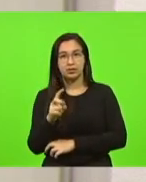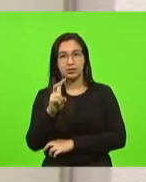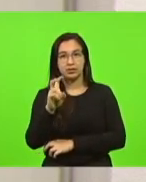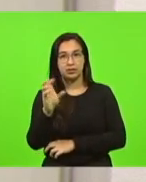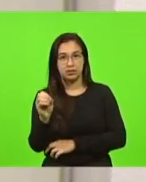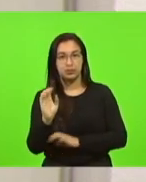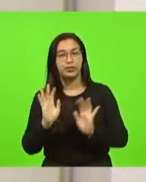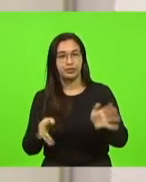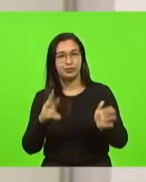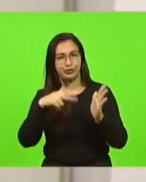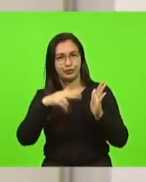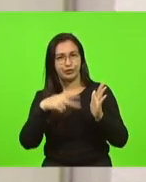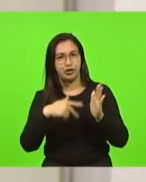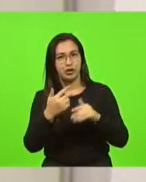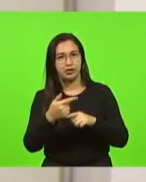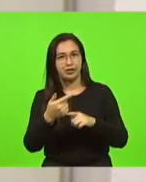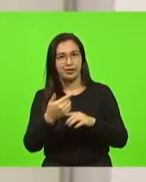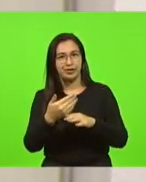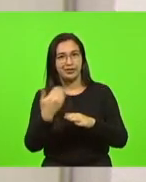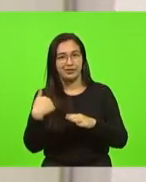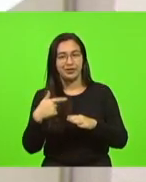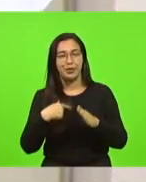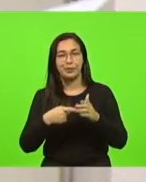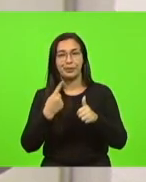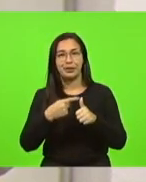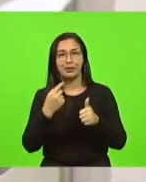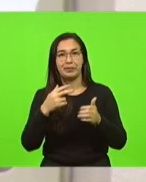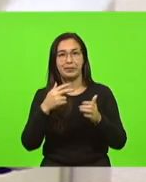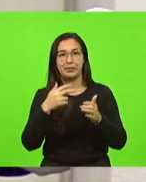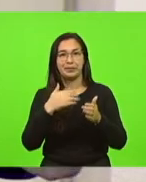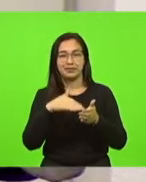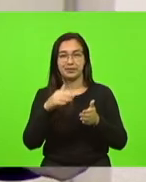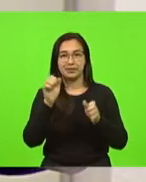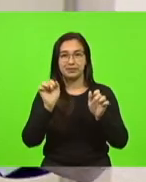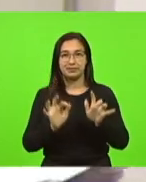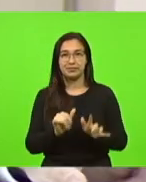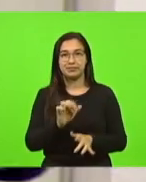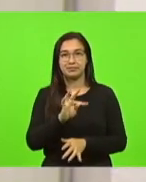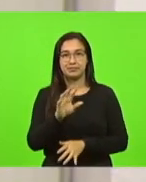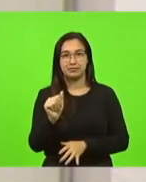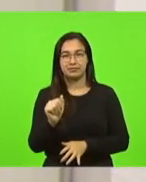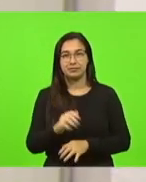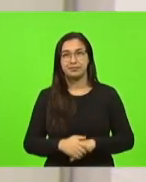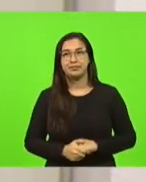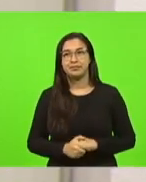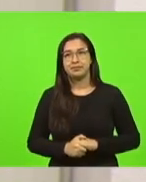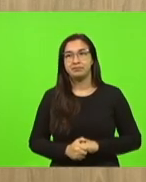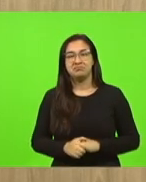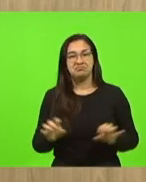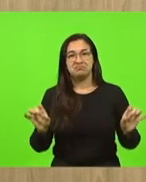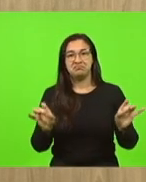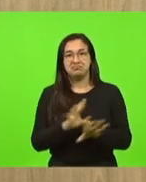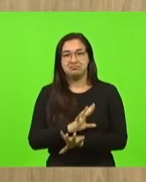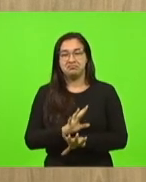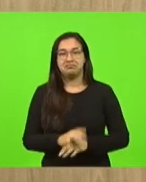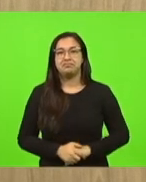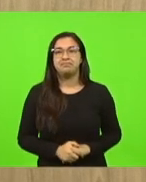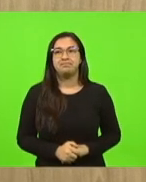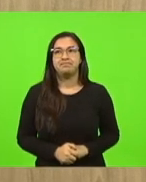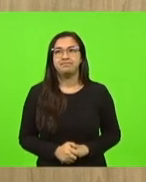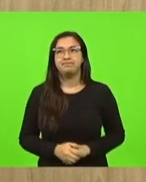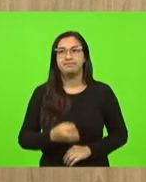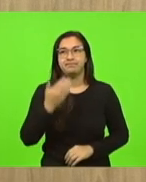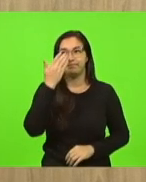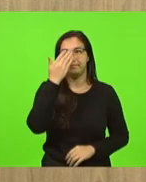ata já lida, para constar eu, primeiro secretário, lavrei a presente ata. Era isso, senhor presidente. Muito